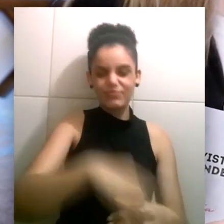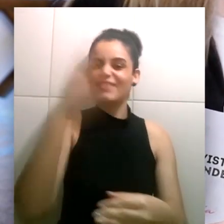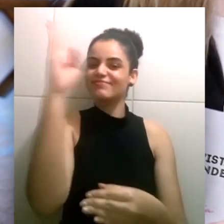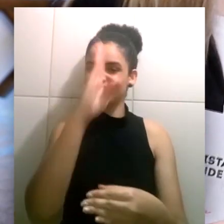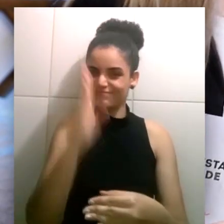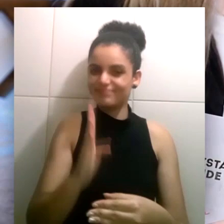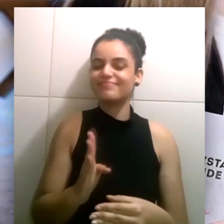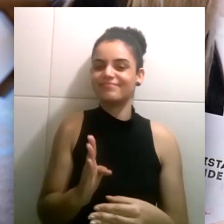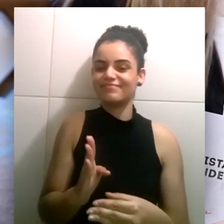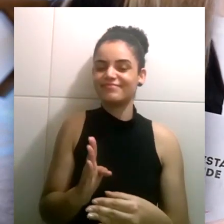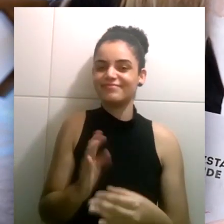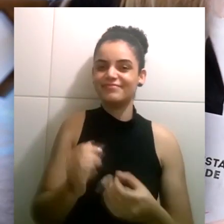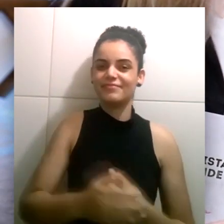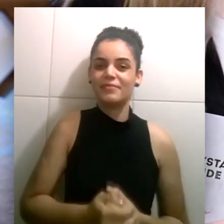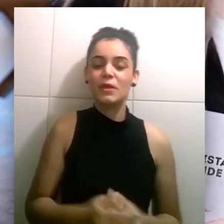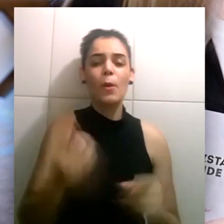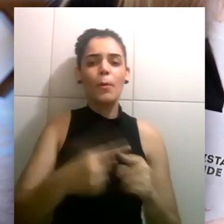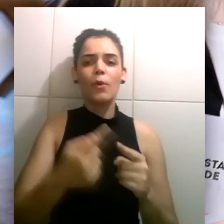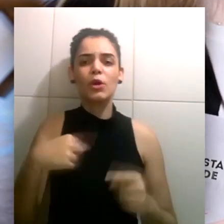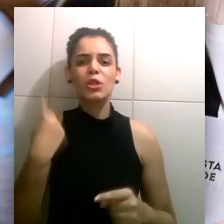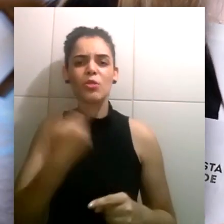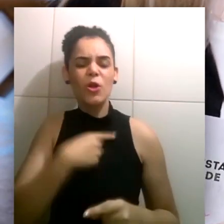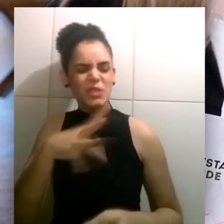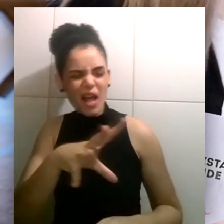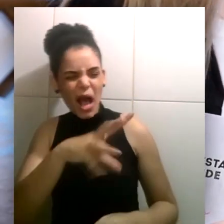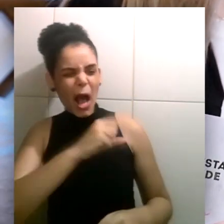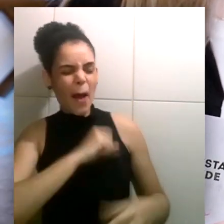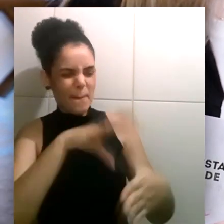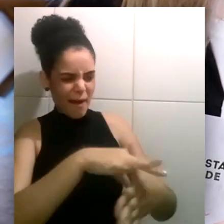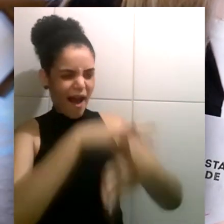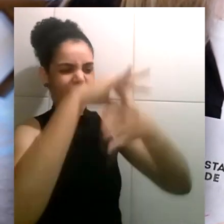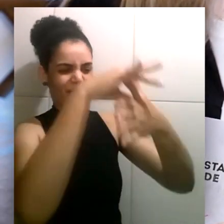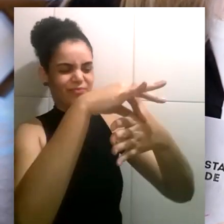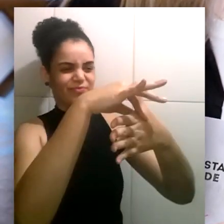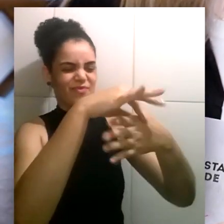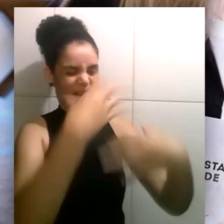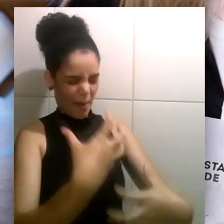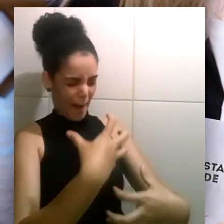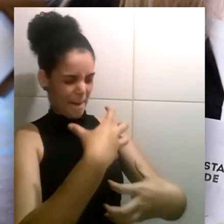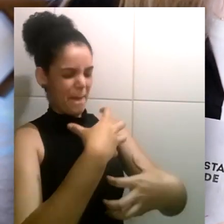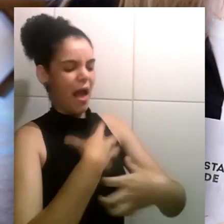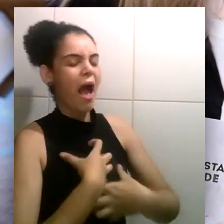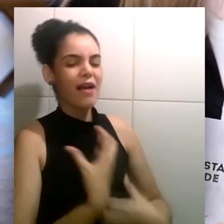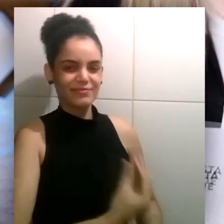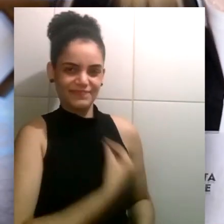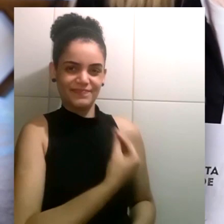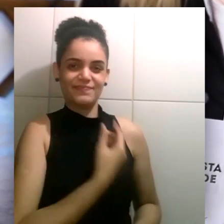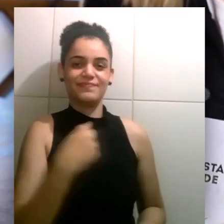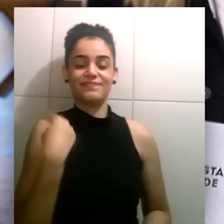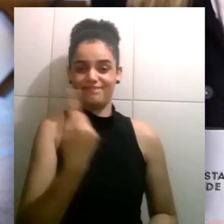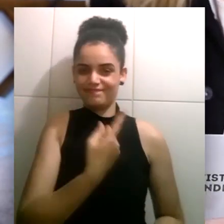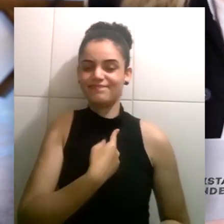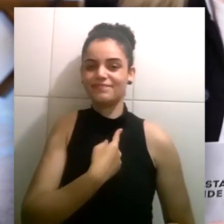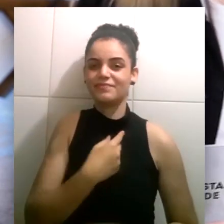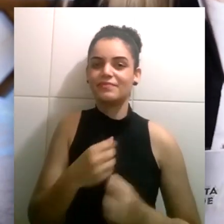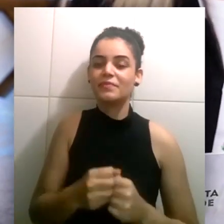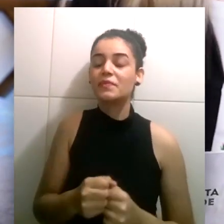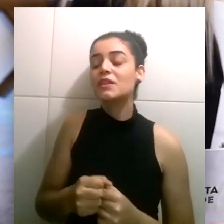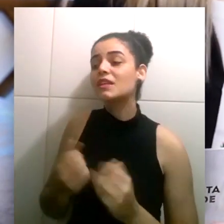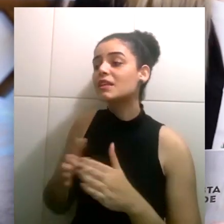família quer, as meninas quer. Porque assim, a gente amava esse líder. Foi uma pessoa que impactou muito a nossa vida. Que legal, muito